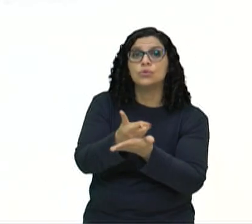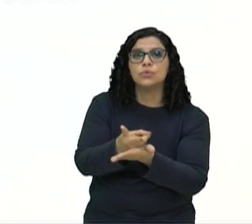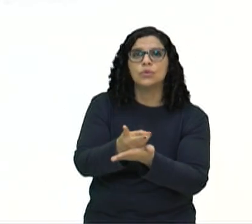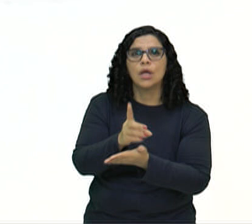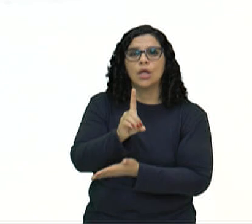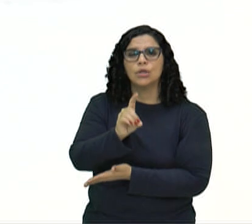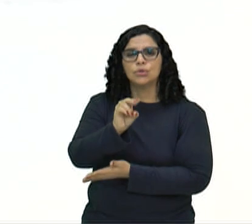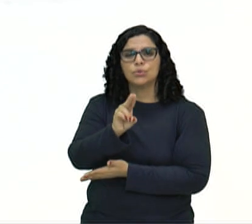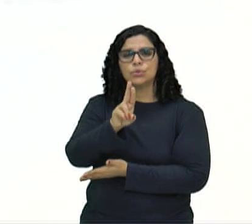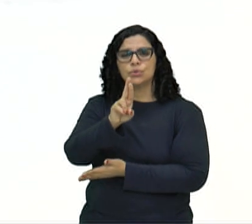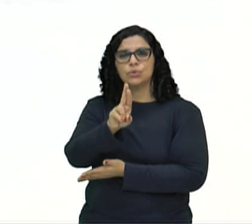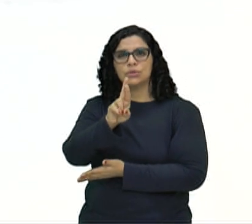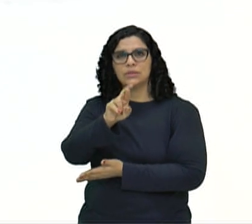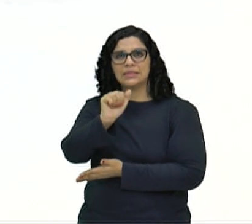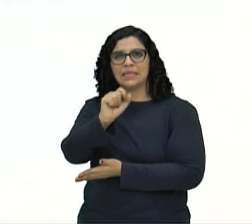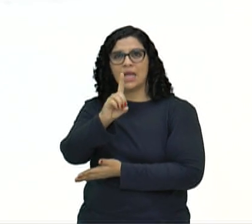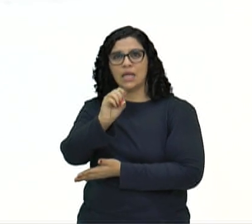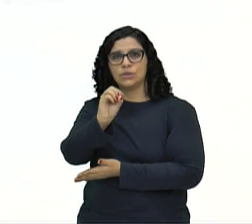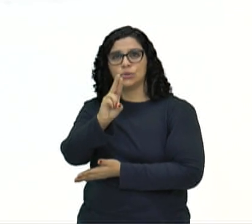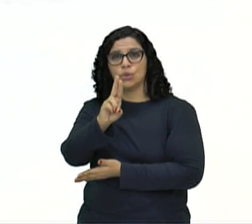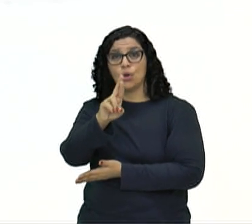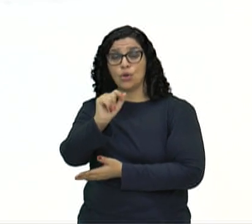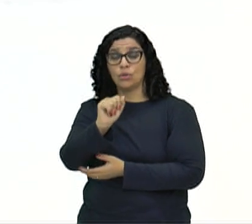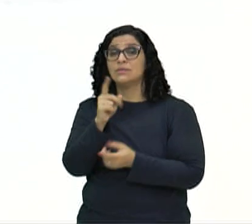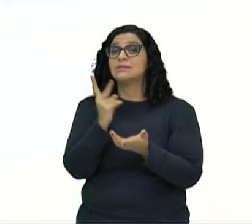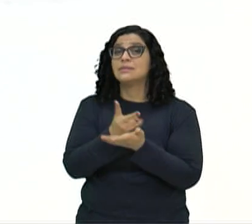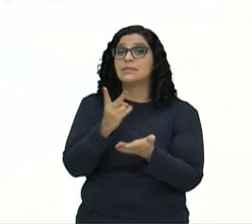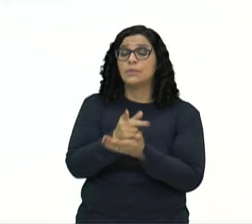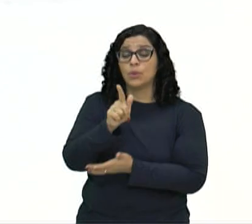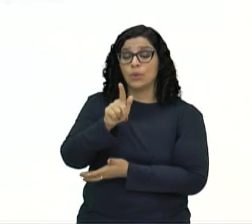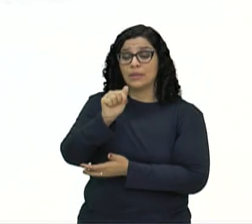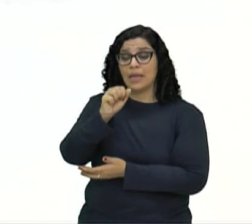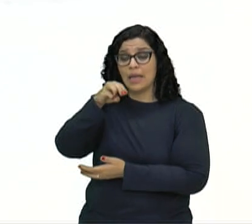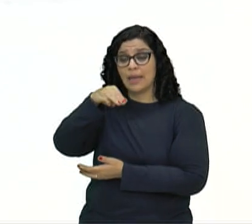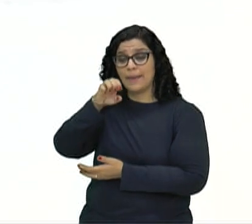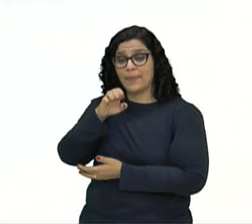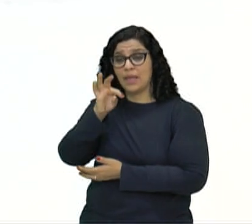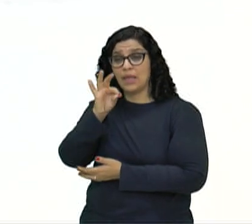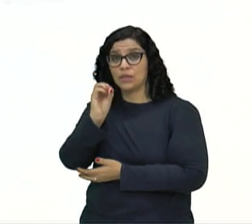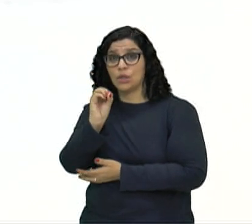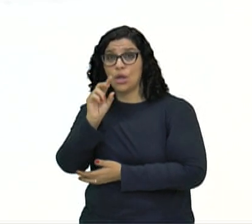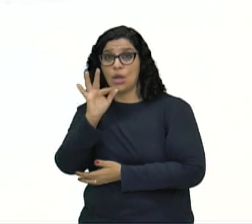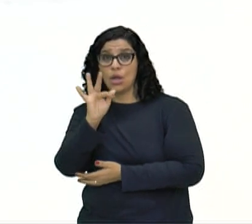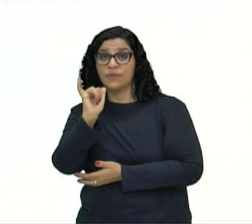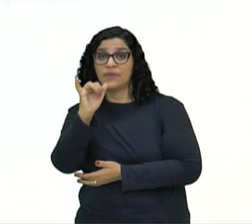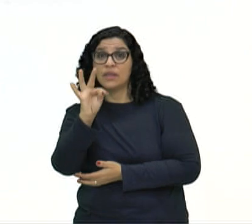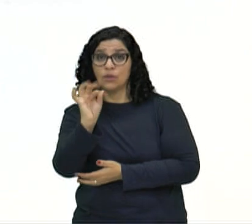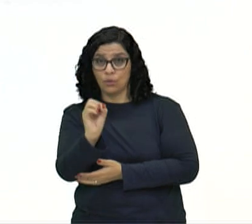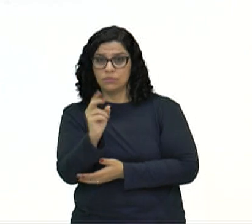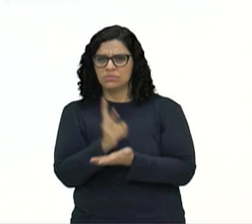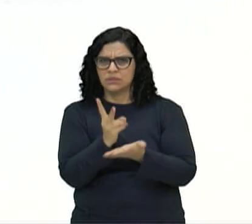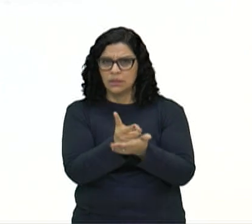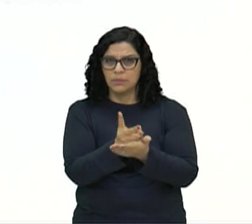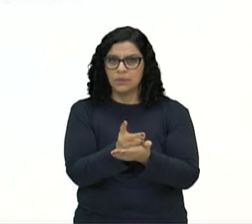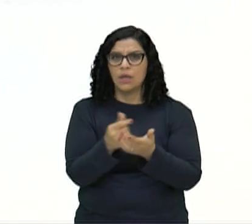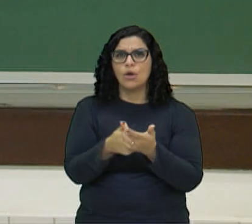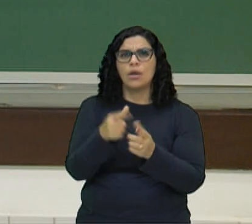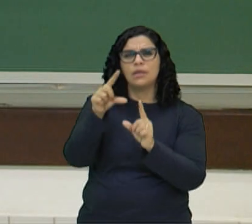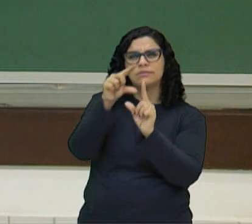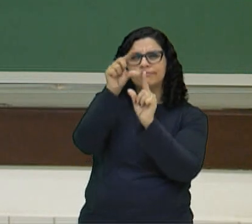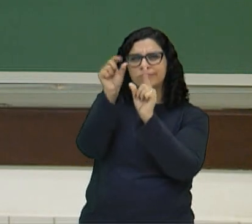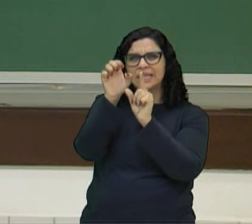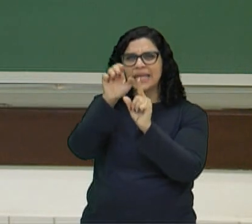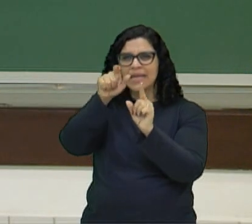Quem que é a fase que está sempre presente? Gametófito. Quem que é a fase passageira? Esporófito. Vamos olhar isso com